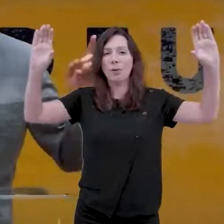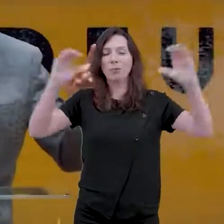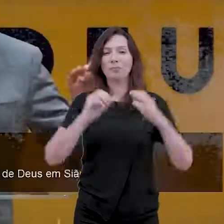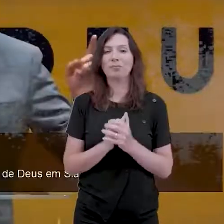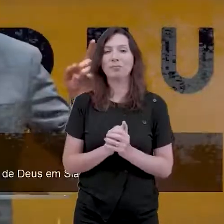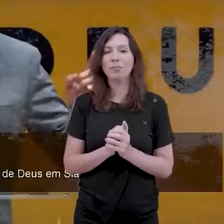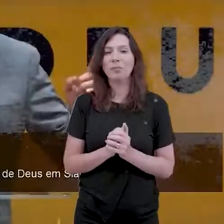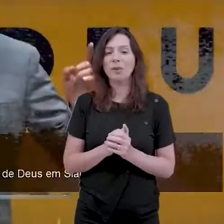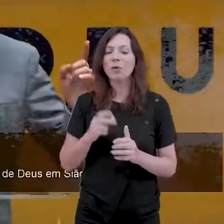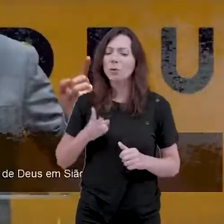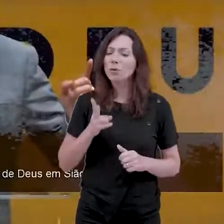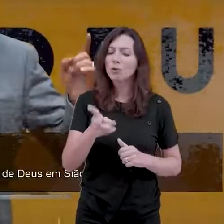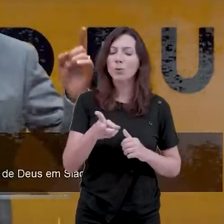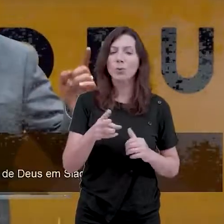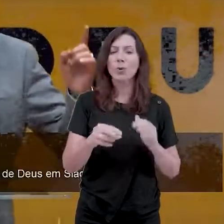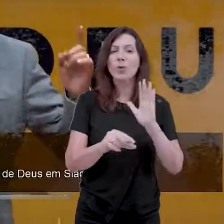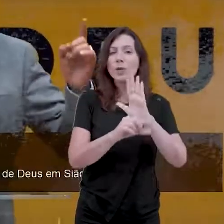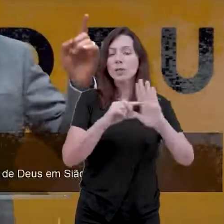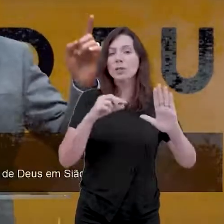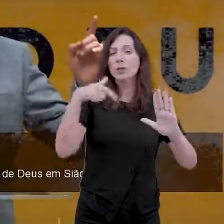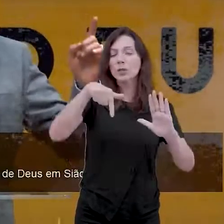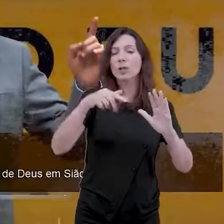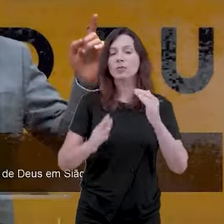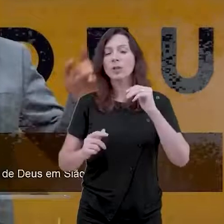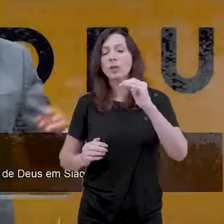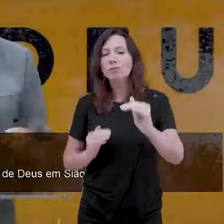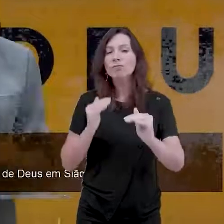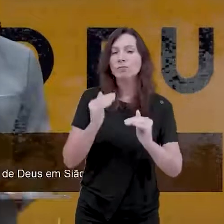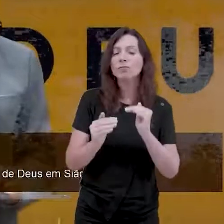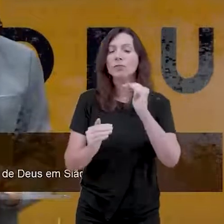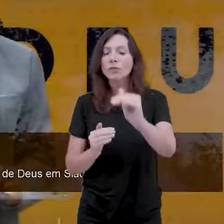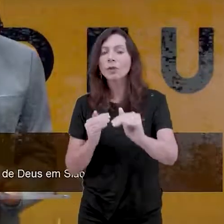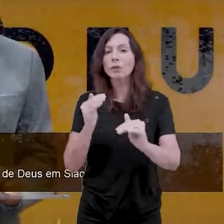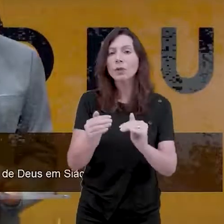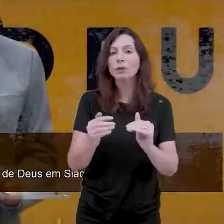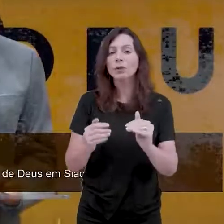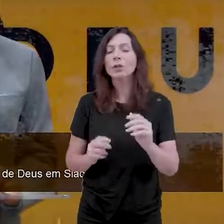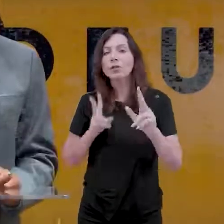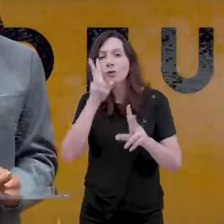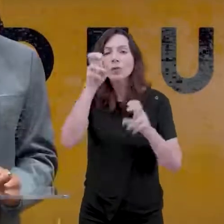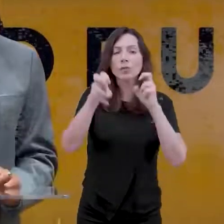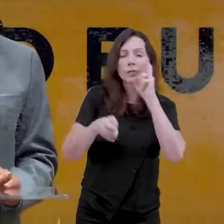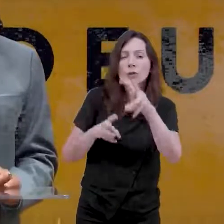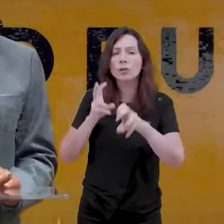força e cada um deles aparece diante de Deus em Sião. Quem fica para trás? Ninguém.